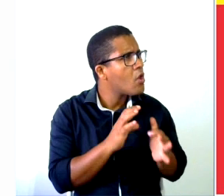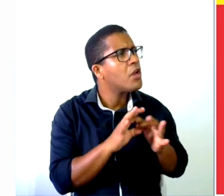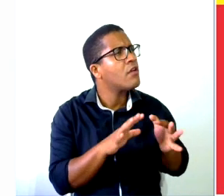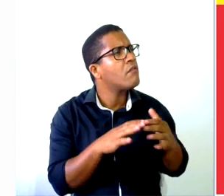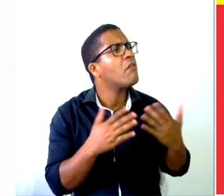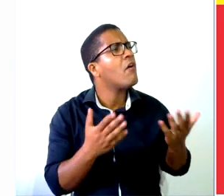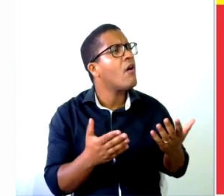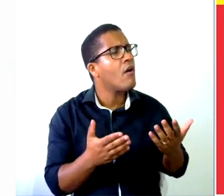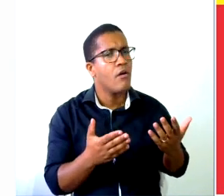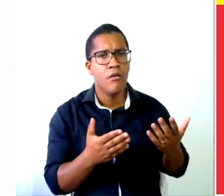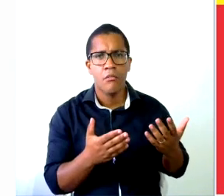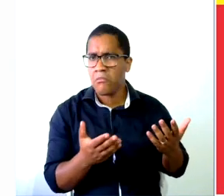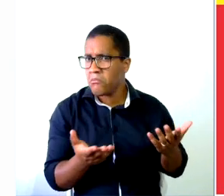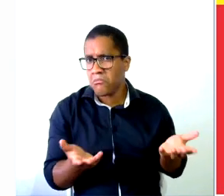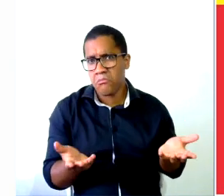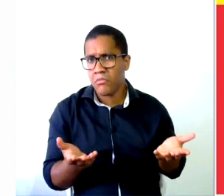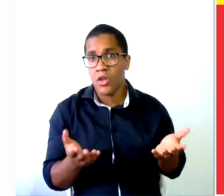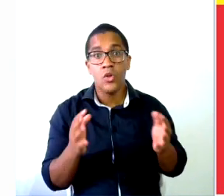cidadãos possuíam escravo.